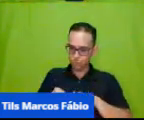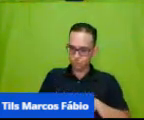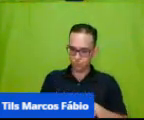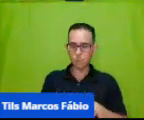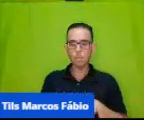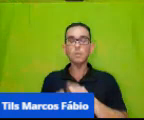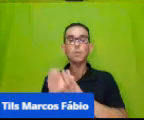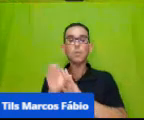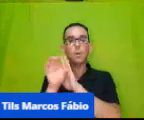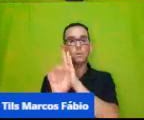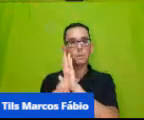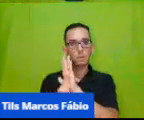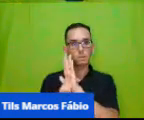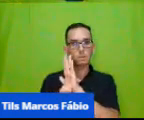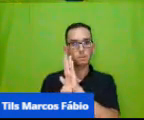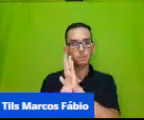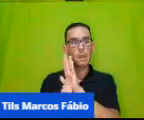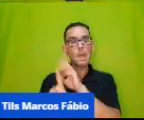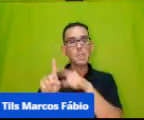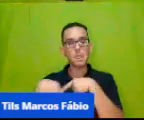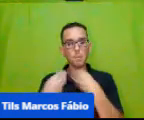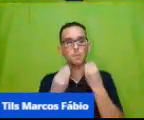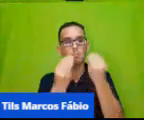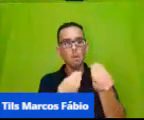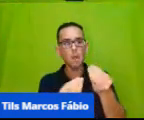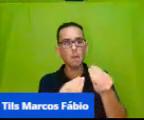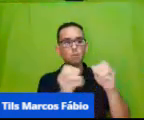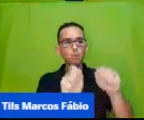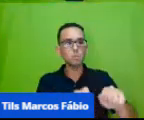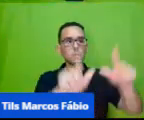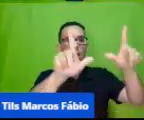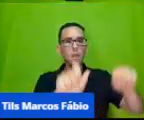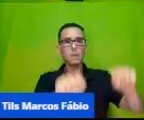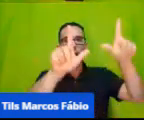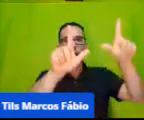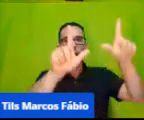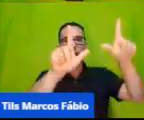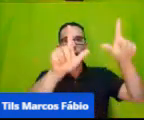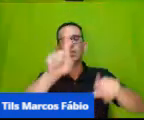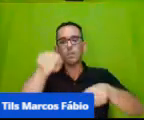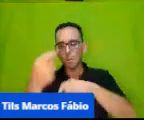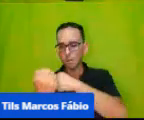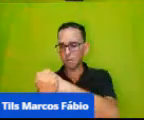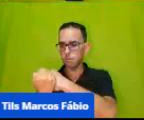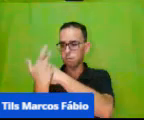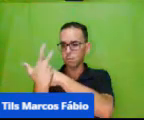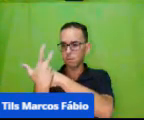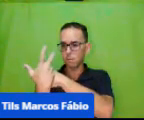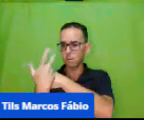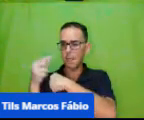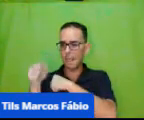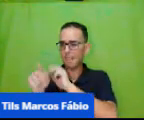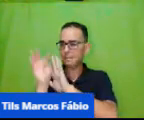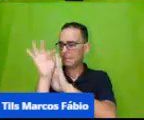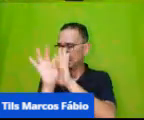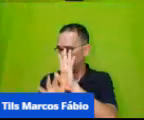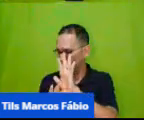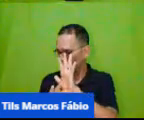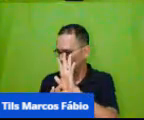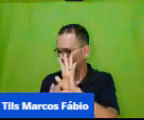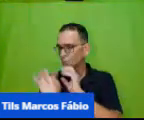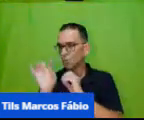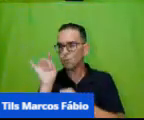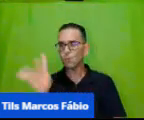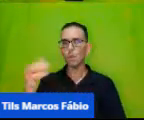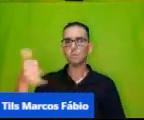conceito, aí eu faço os meus slides e eu gravo, então, esse texto somente no celular,